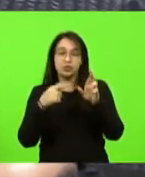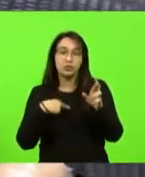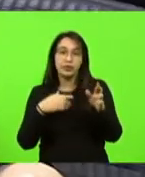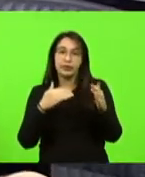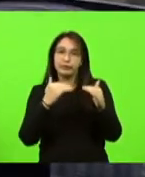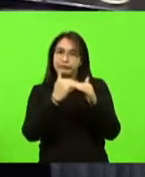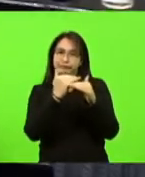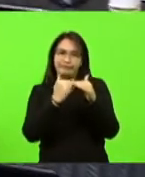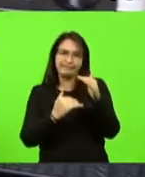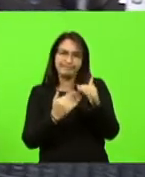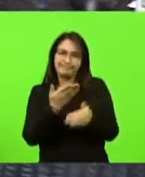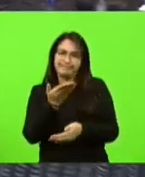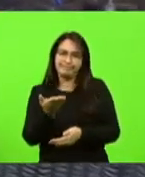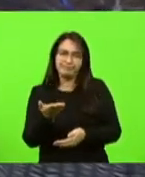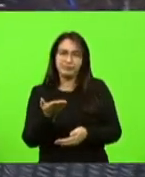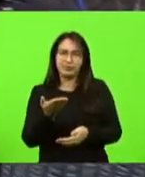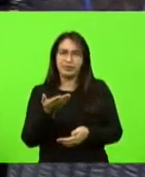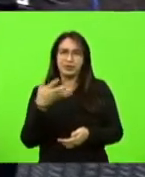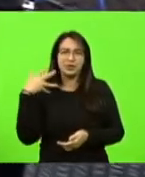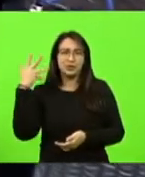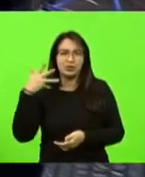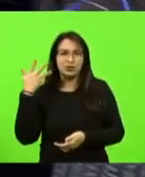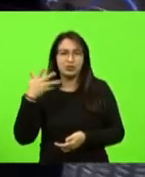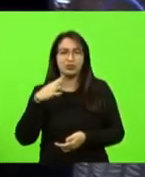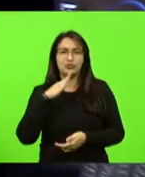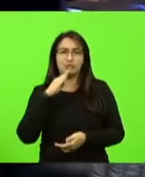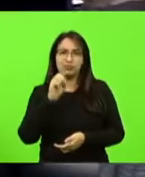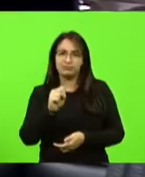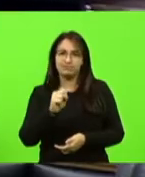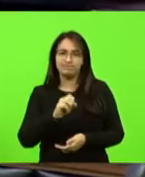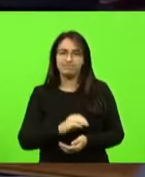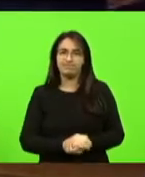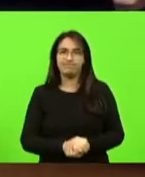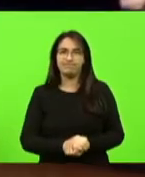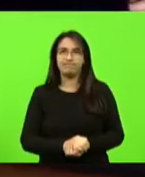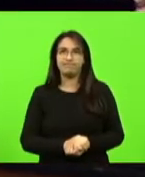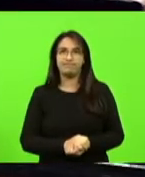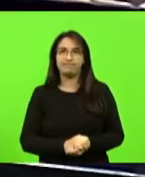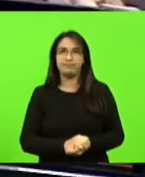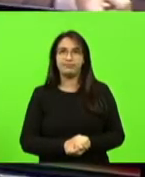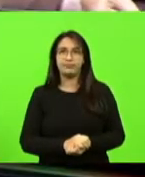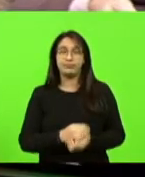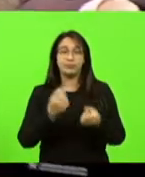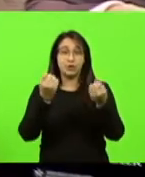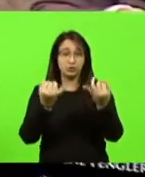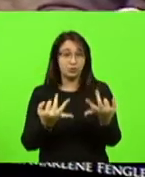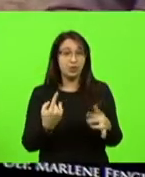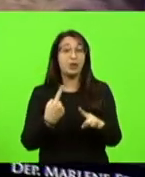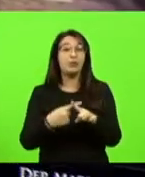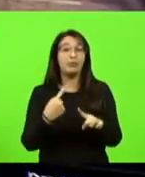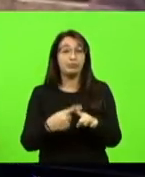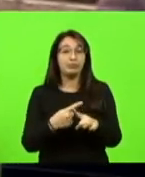veementemente do pronunciamento do deputado Bruno Souza. E vou explicar por quê.